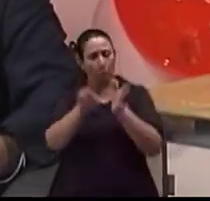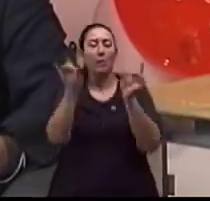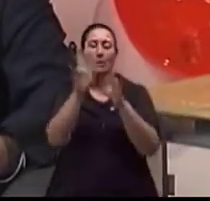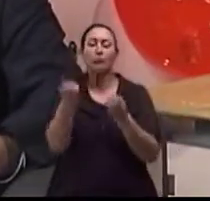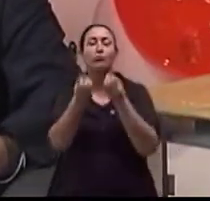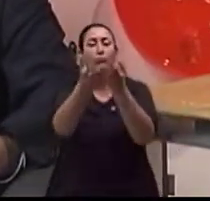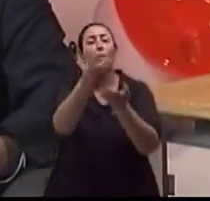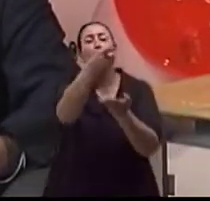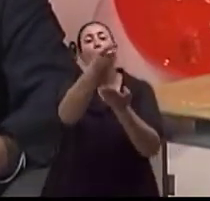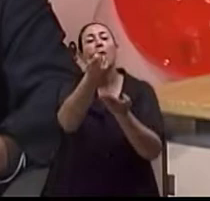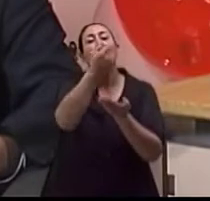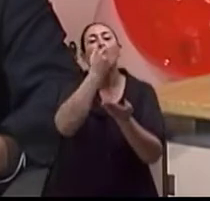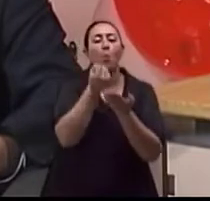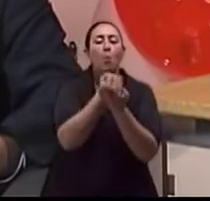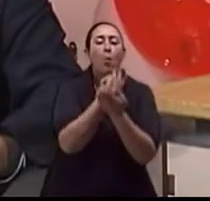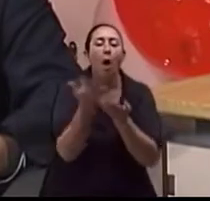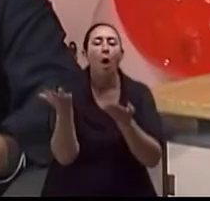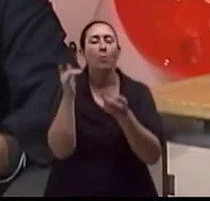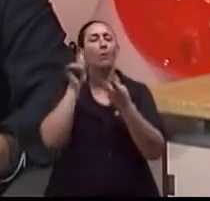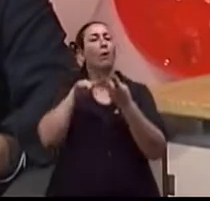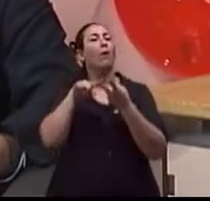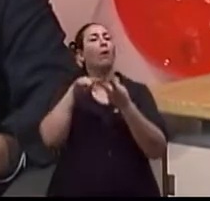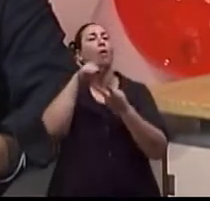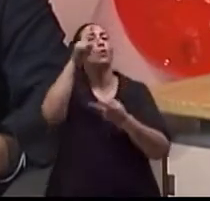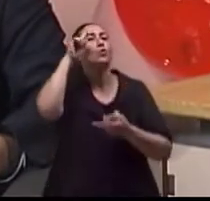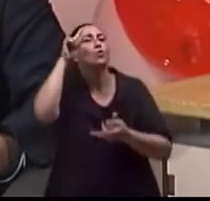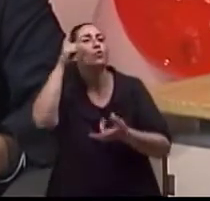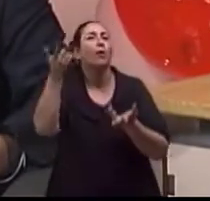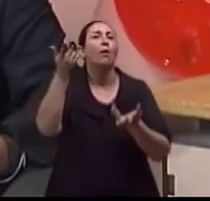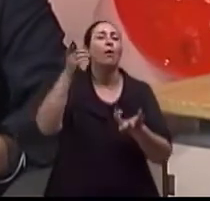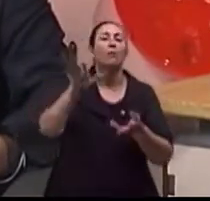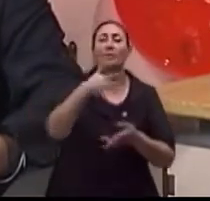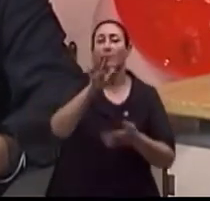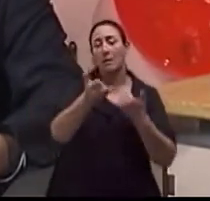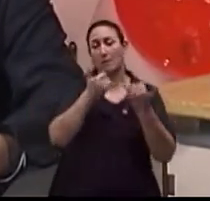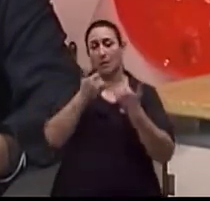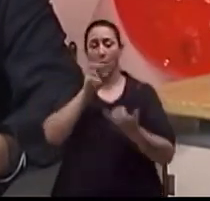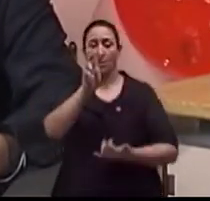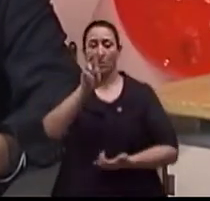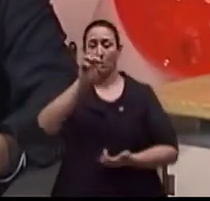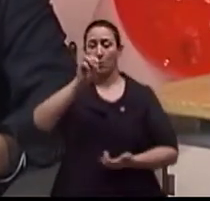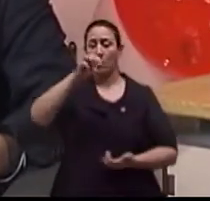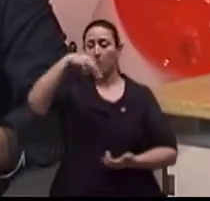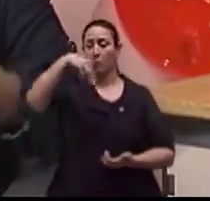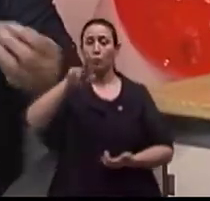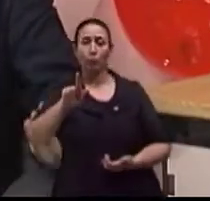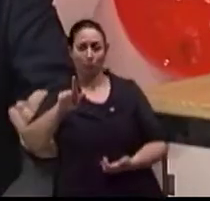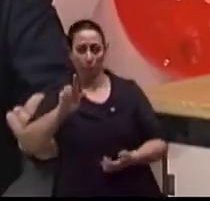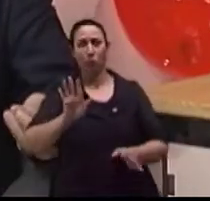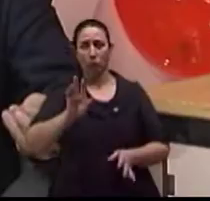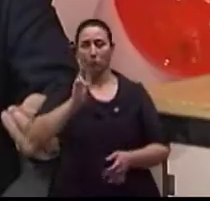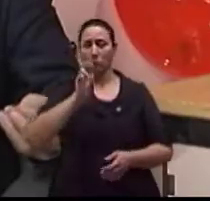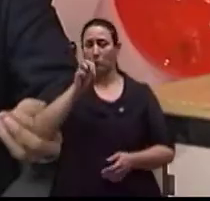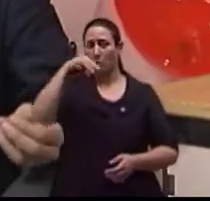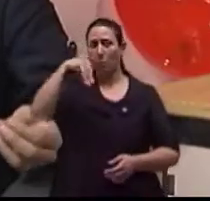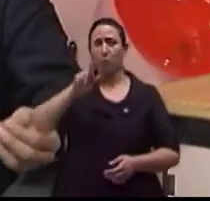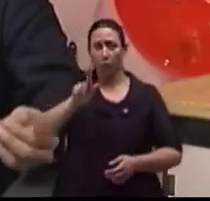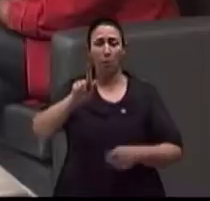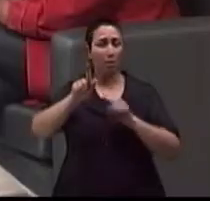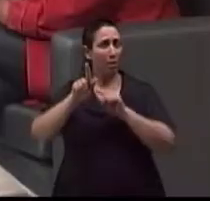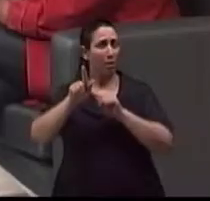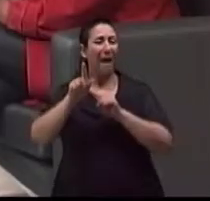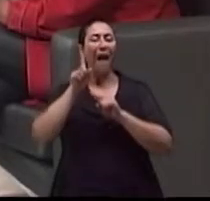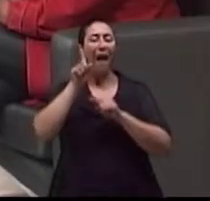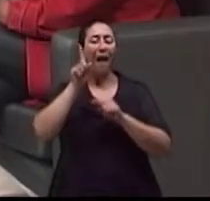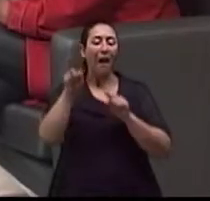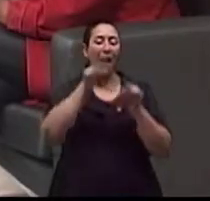medicação que possa ter 50mg ela é exatamente comparável a uma de 20 ela